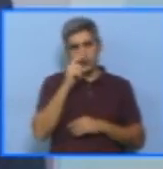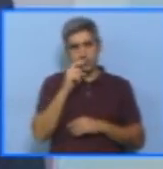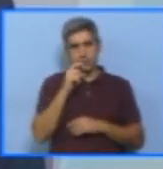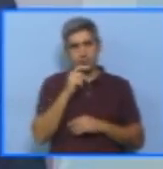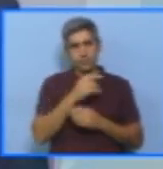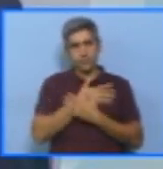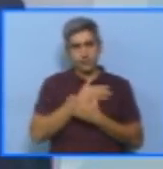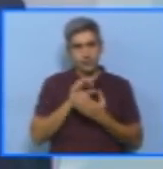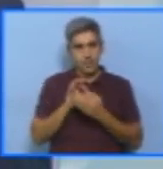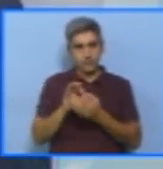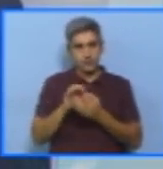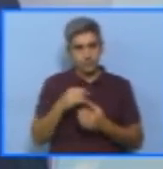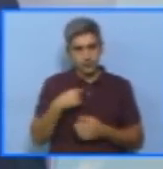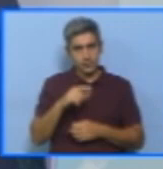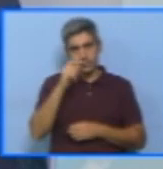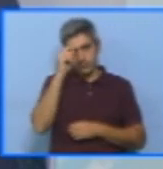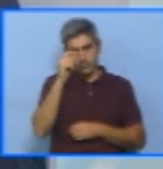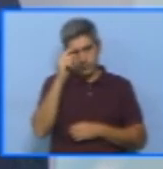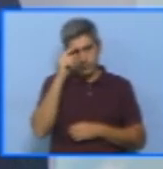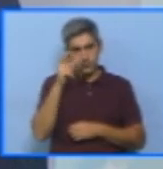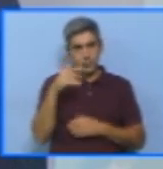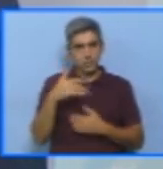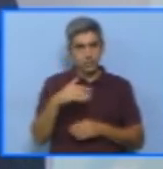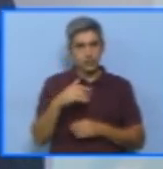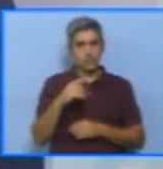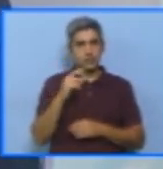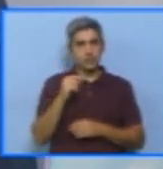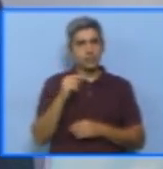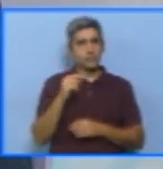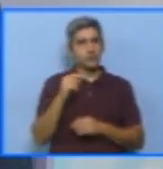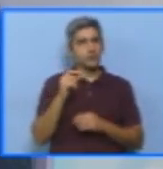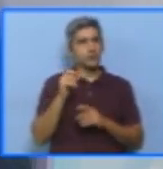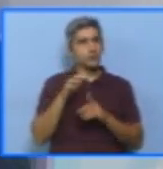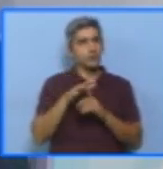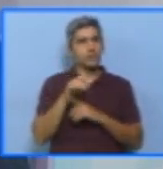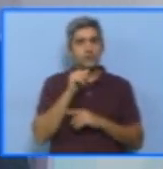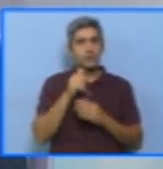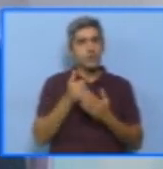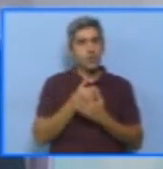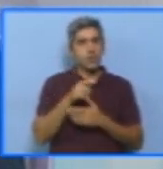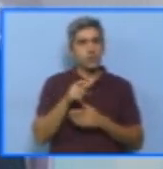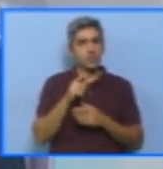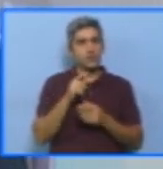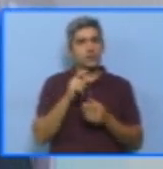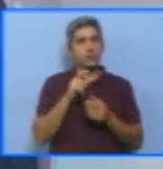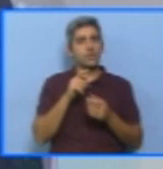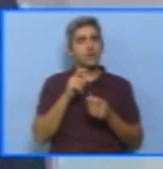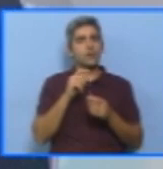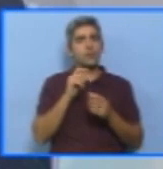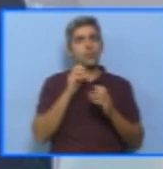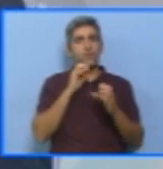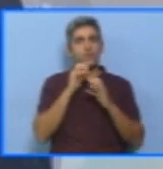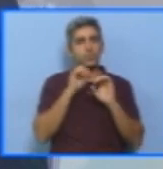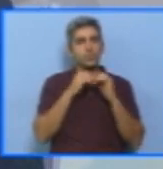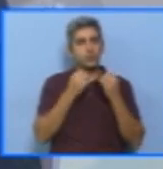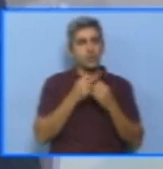pela amizade que lhe tinha, pelo respeito que ele merecia, mas pela ressonância que teve a sua morte na comunicação social. Porquê? Porque